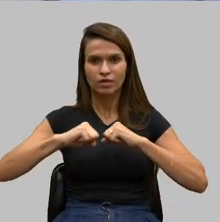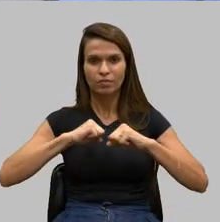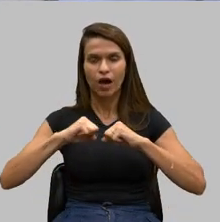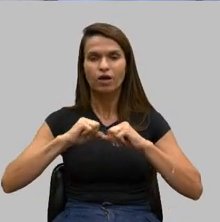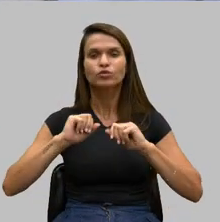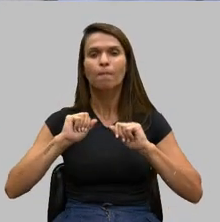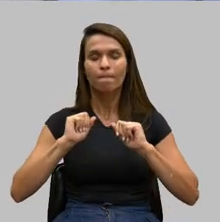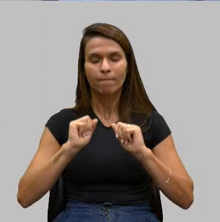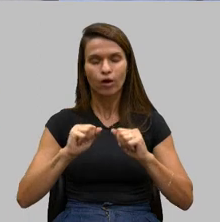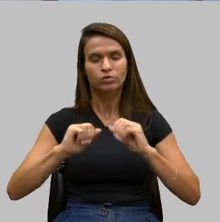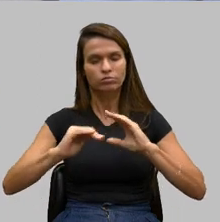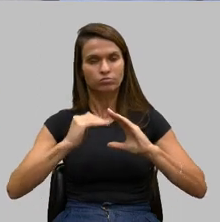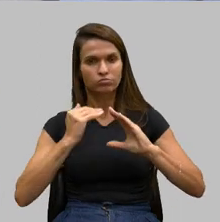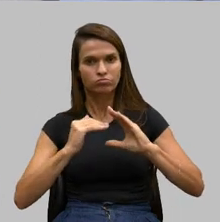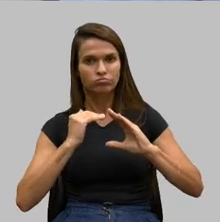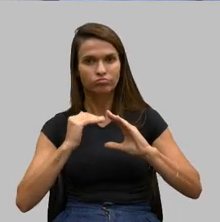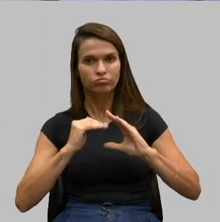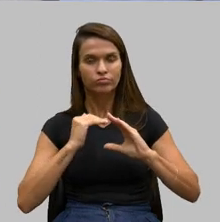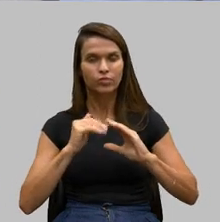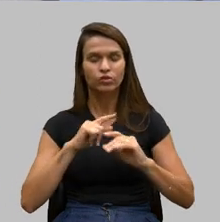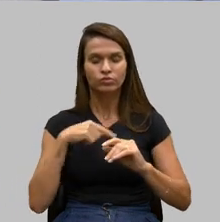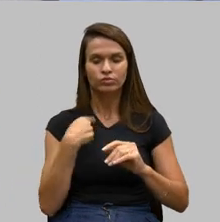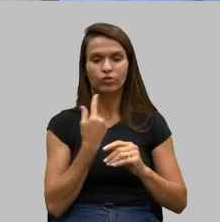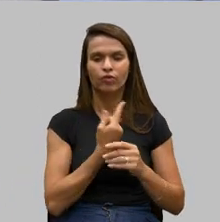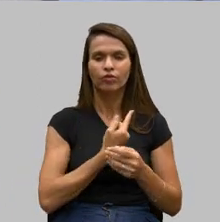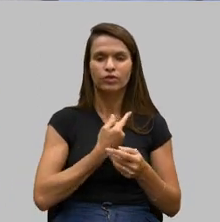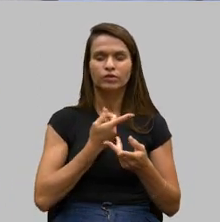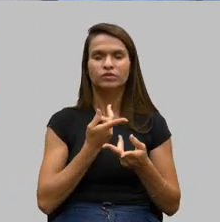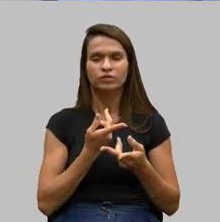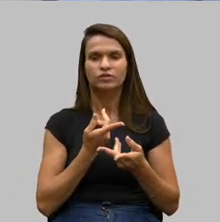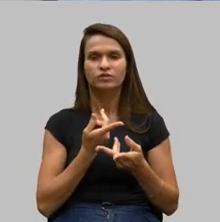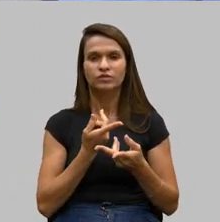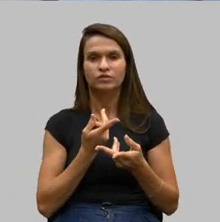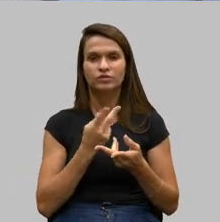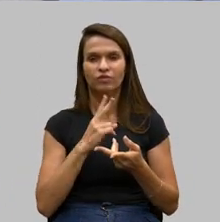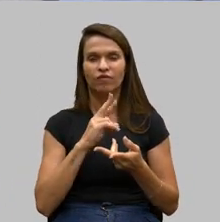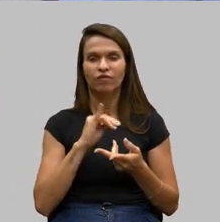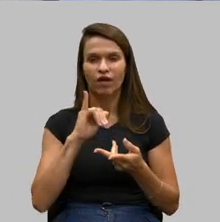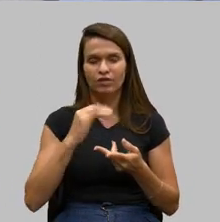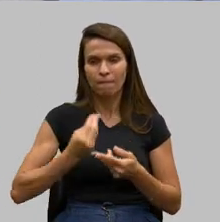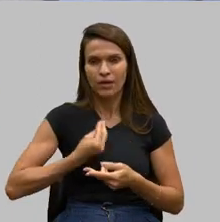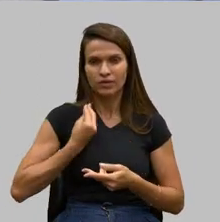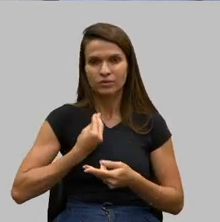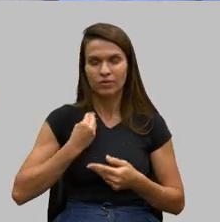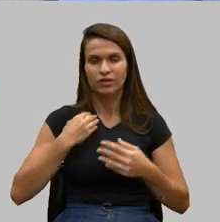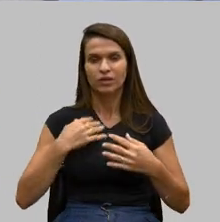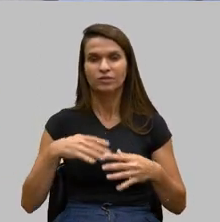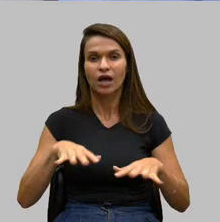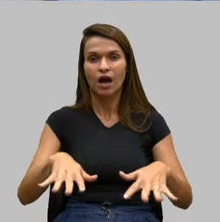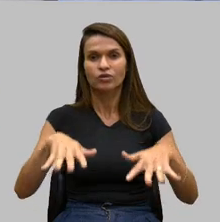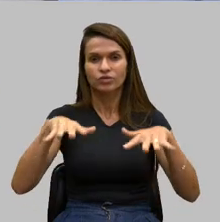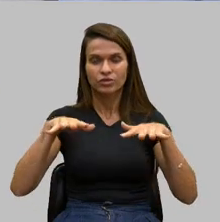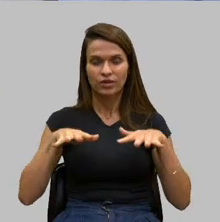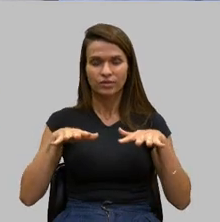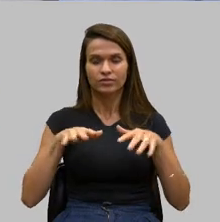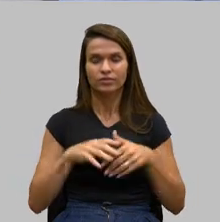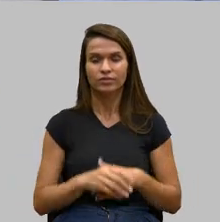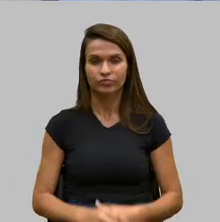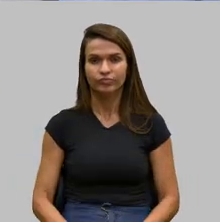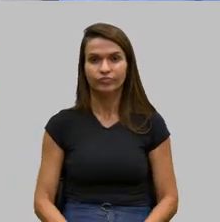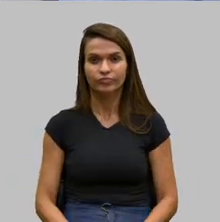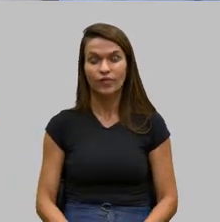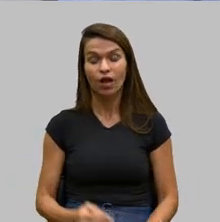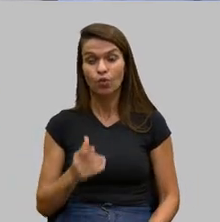suas mensagens que nós vamos fazer eh elas chegarem aqui a essa audiência antes de passar a palavra próximo